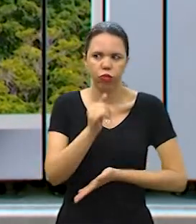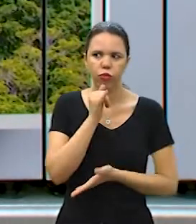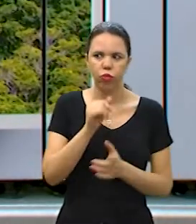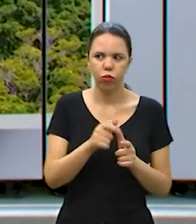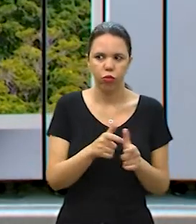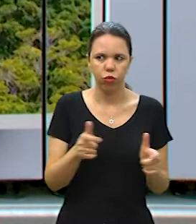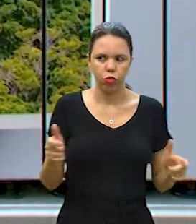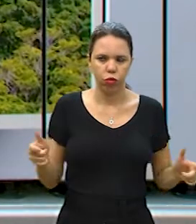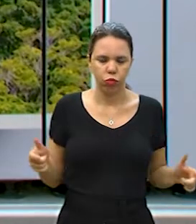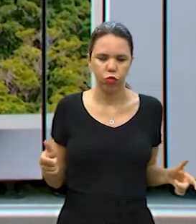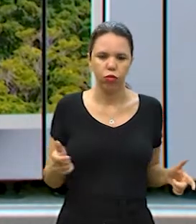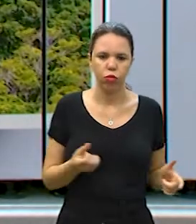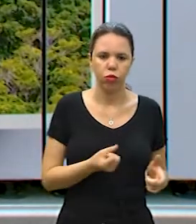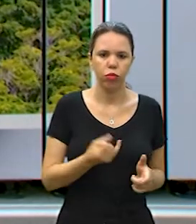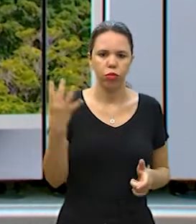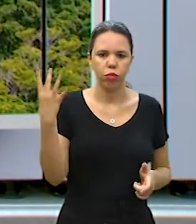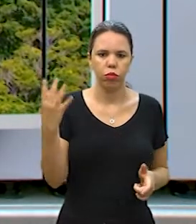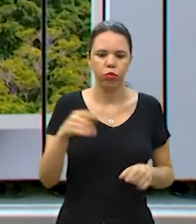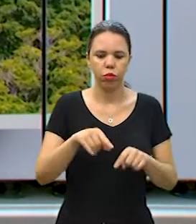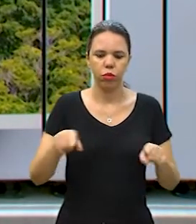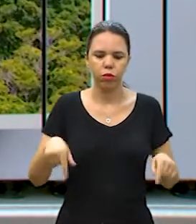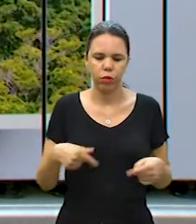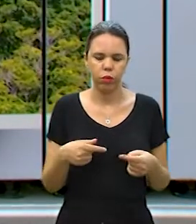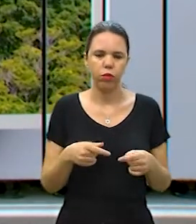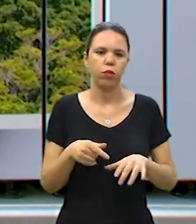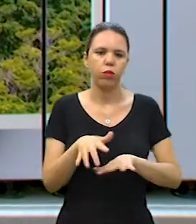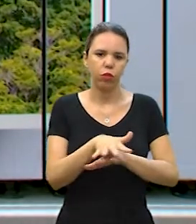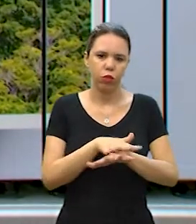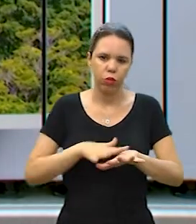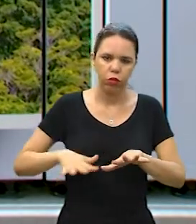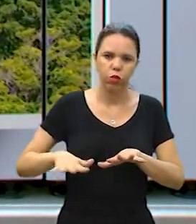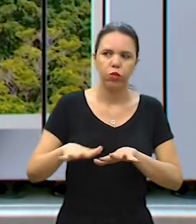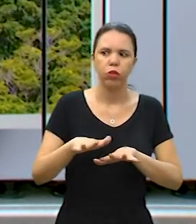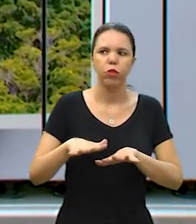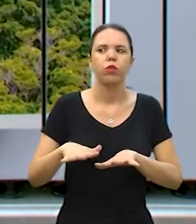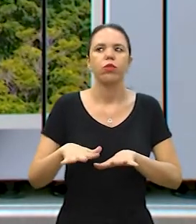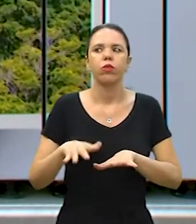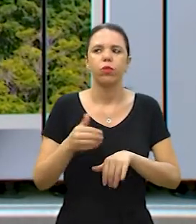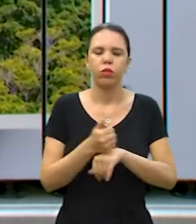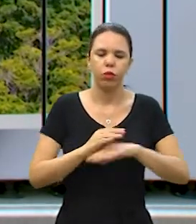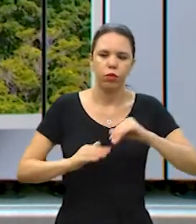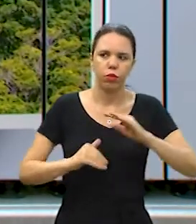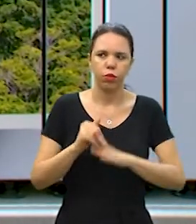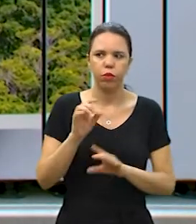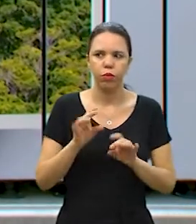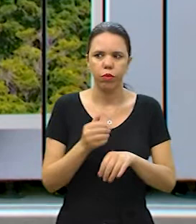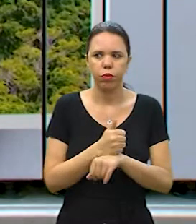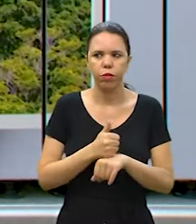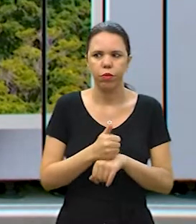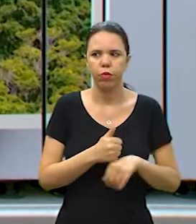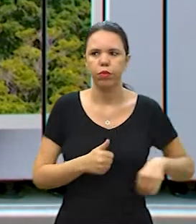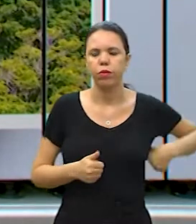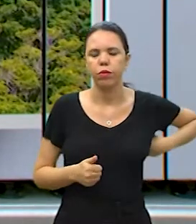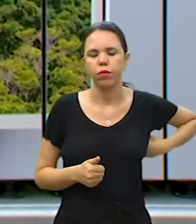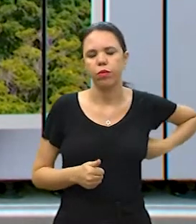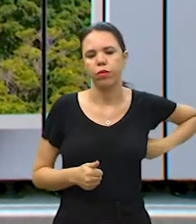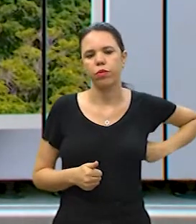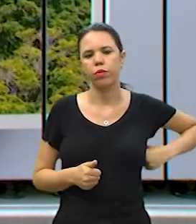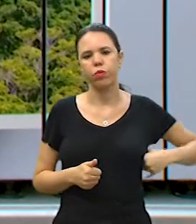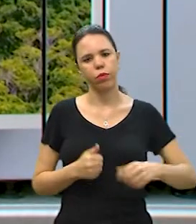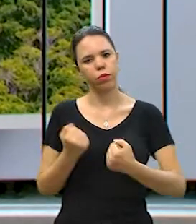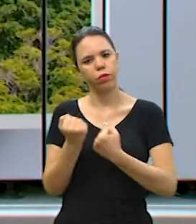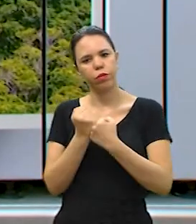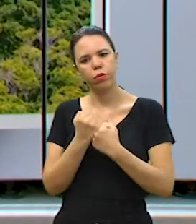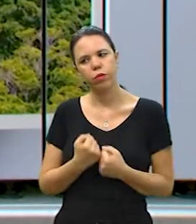de ampliar o quadro de salas de recursos, de profissionais especializados na educação especial e